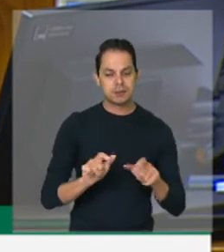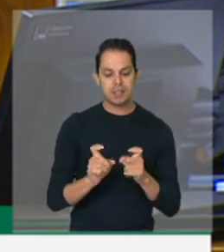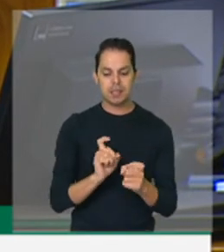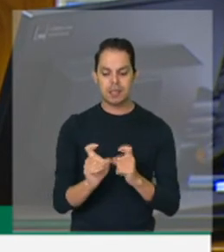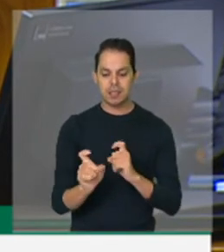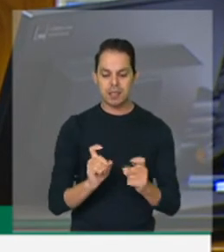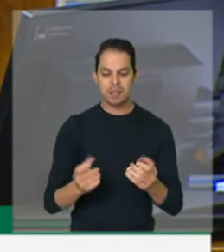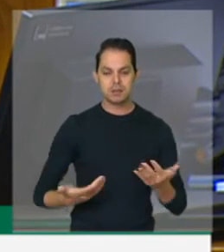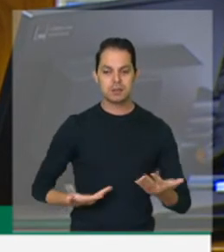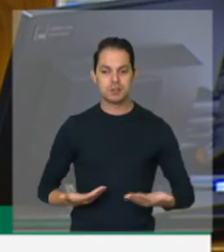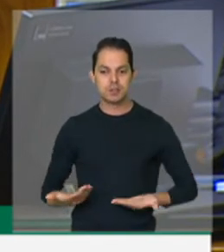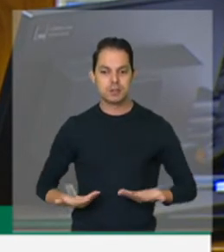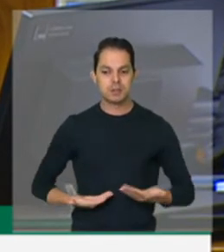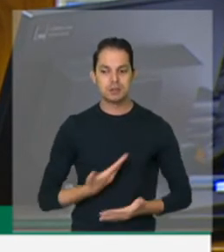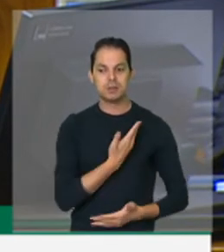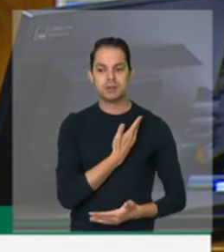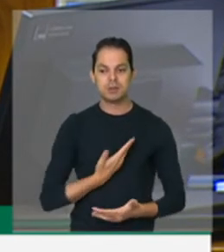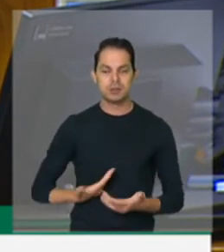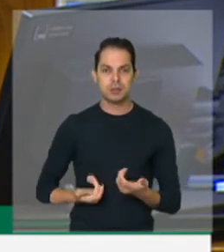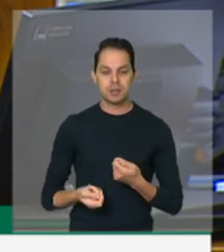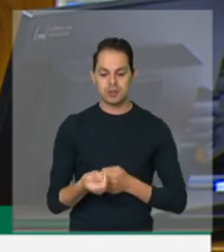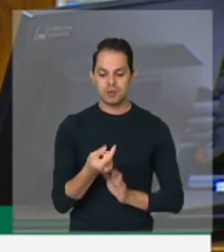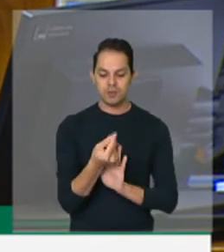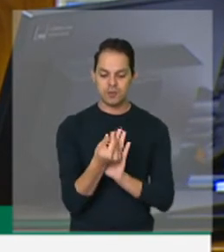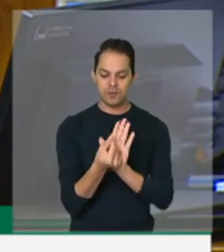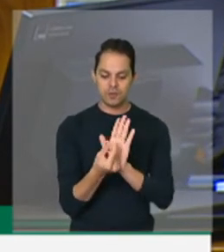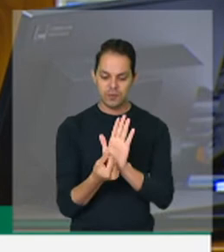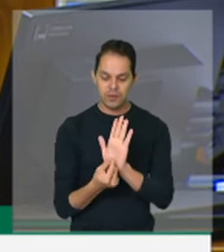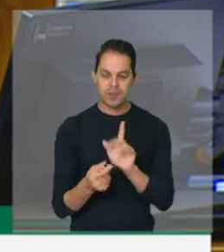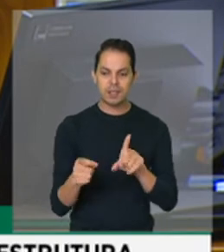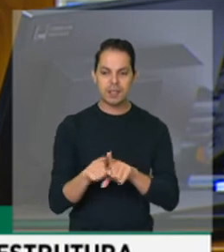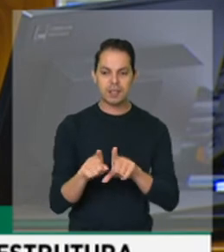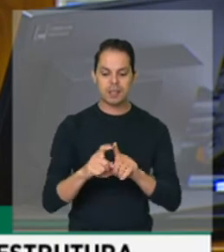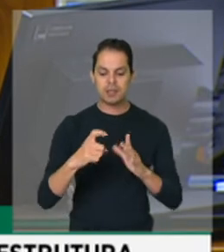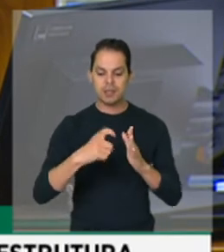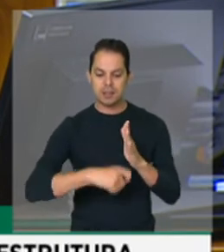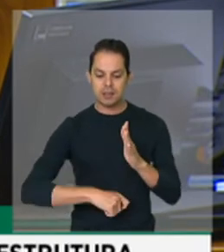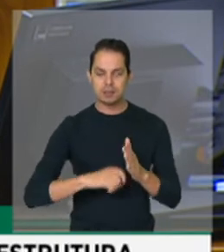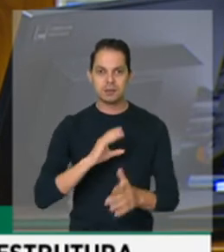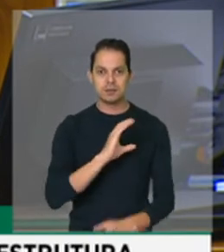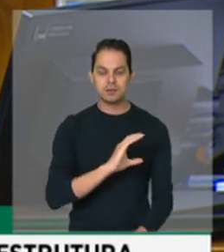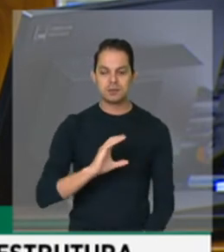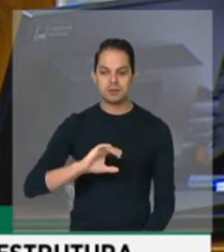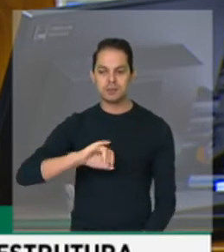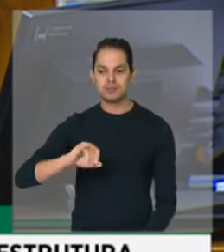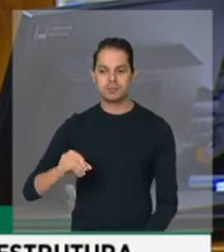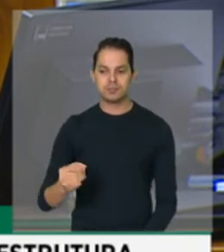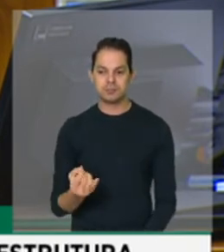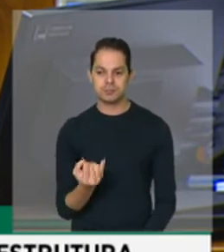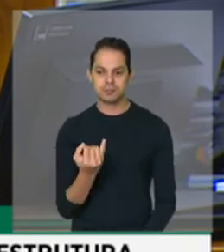Serviço Público, de Finanças e Tributação, de Constituição e Justiça e de Cidadania.